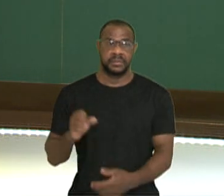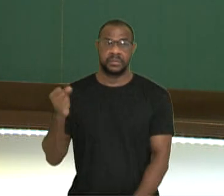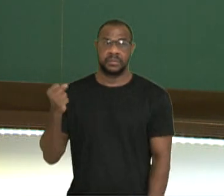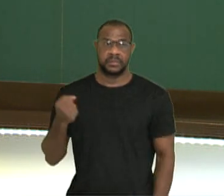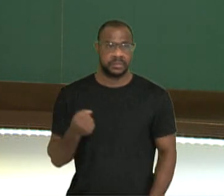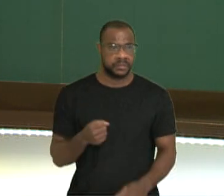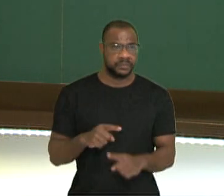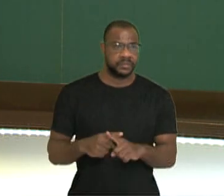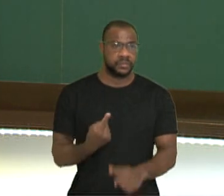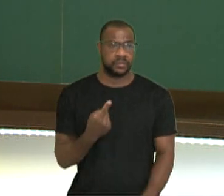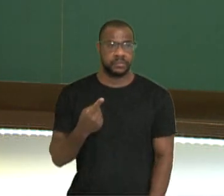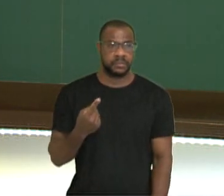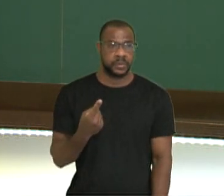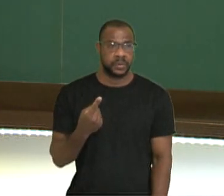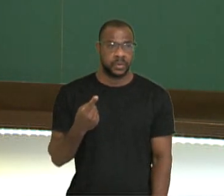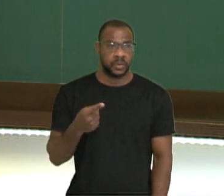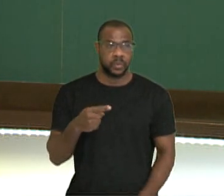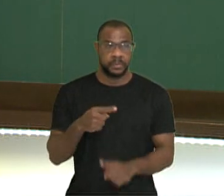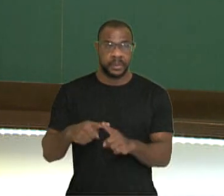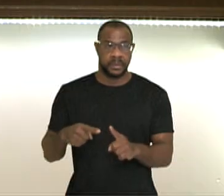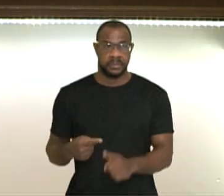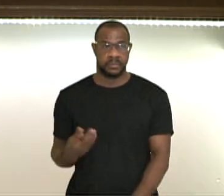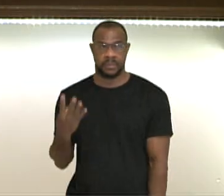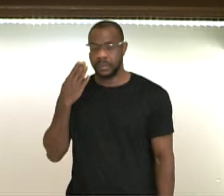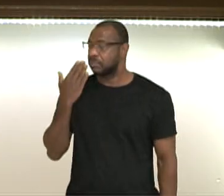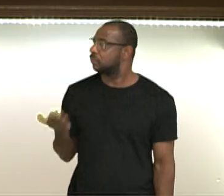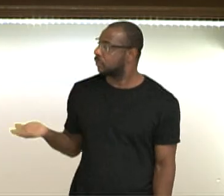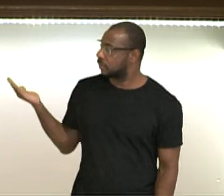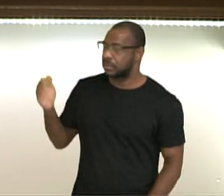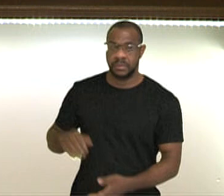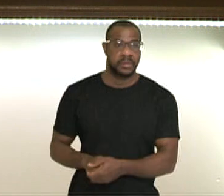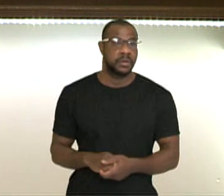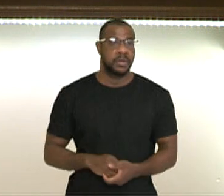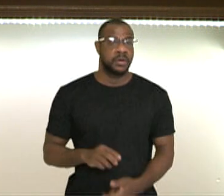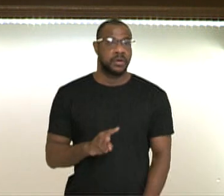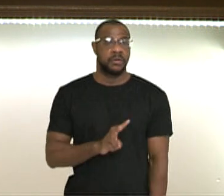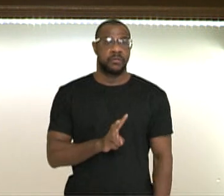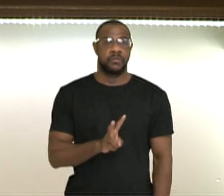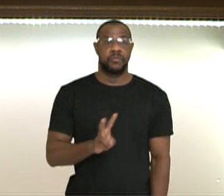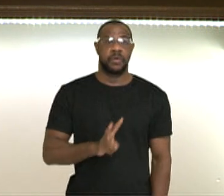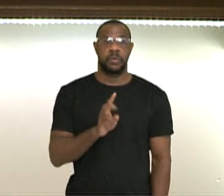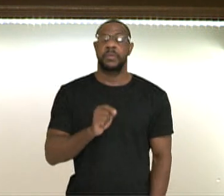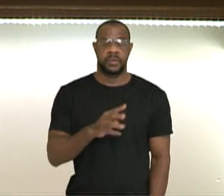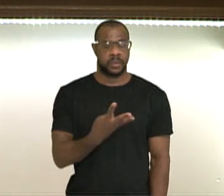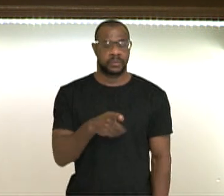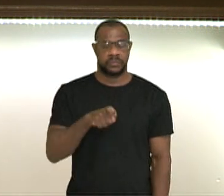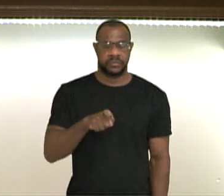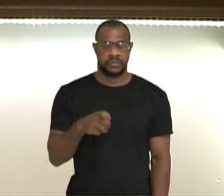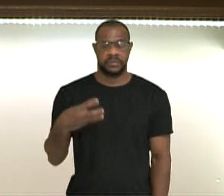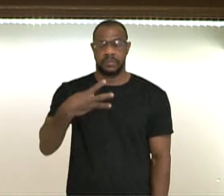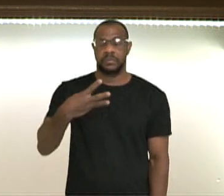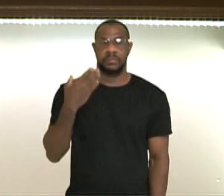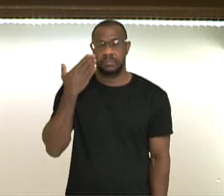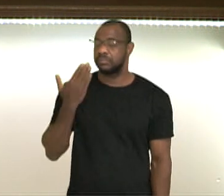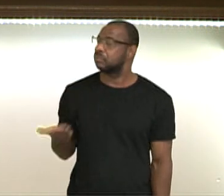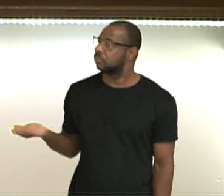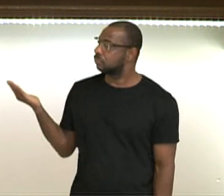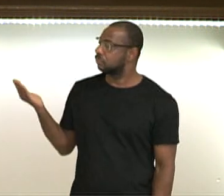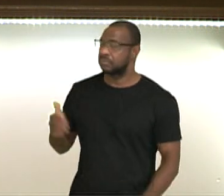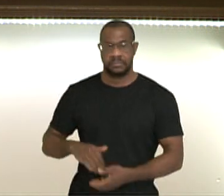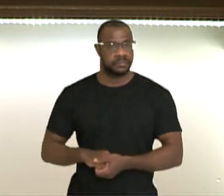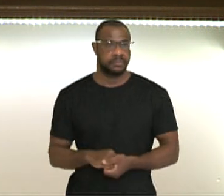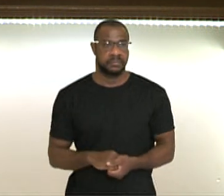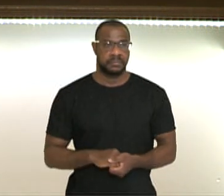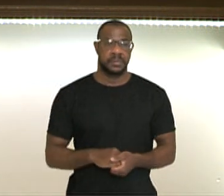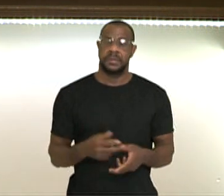X vezes x vezes x é x ao cubo. Portanto, o teu volume ficou 4x ao cubo. Beleza?